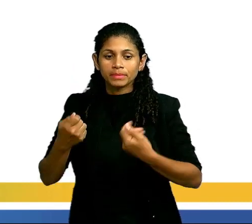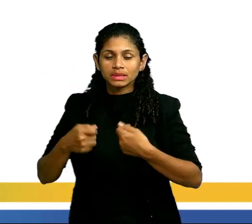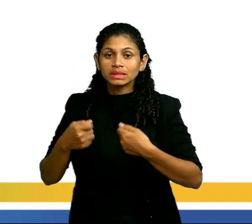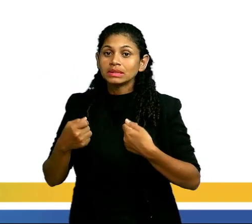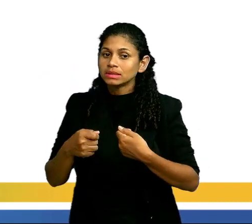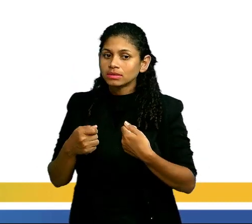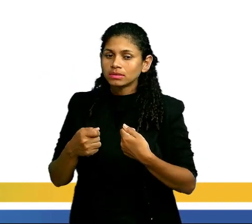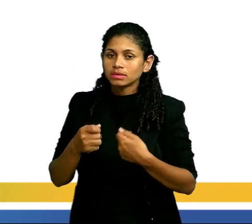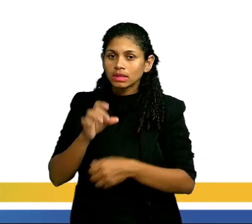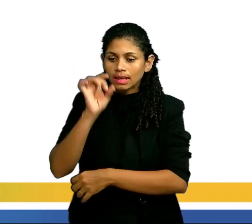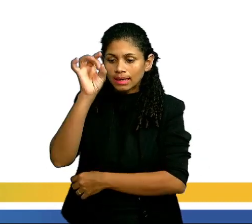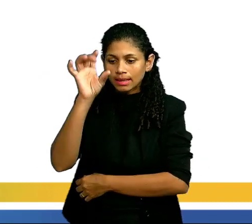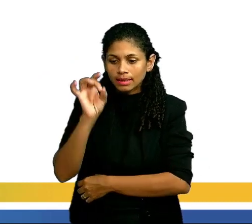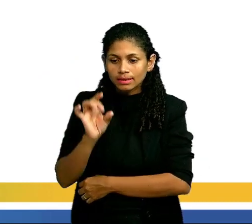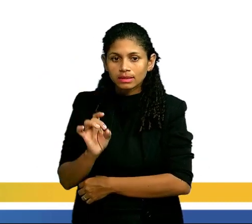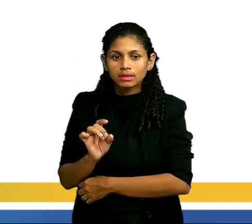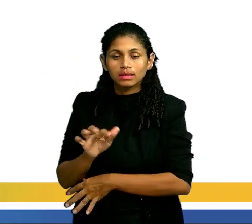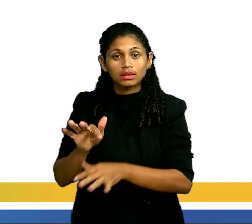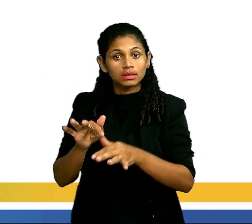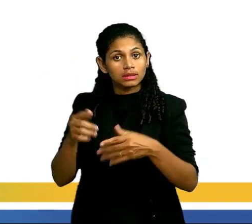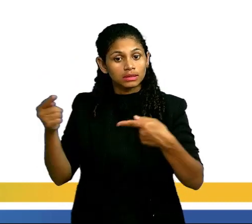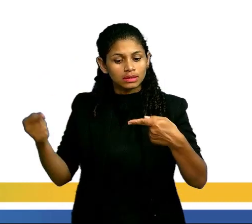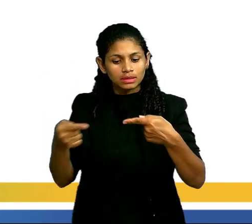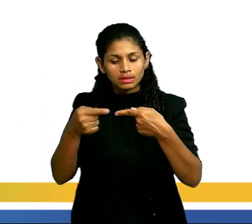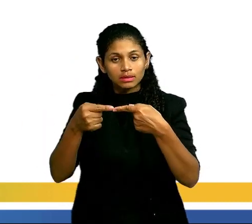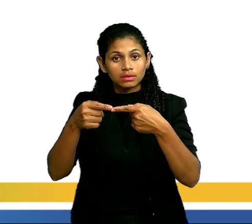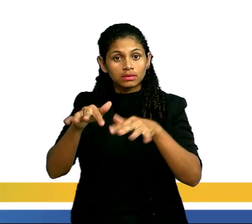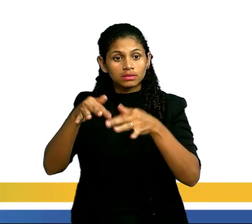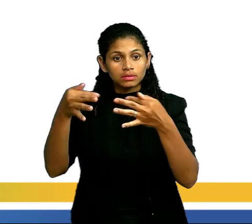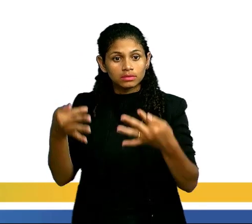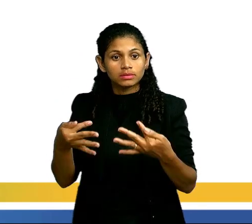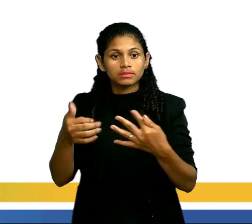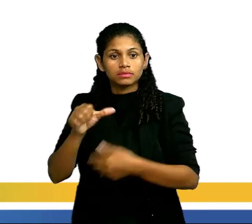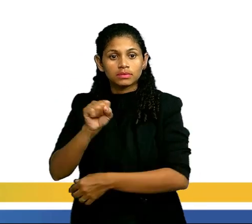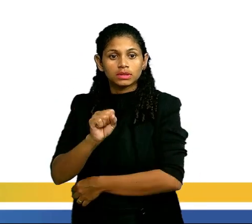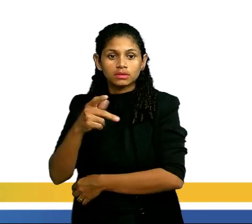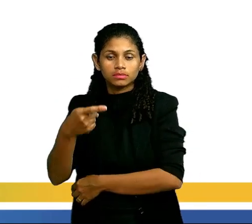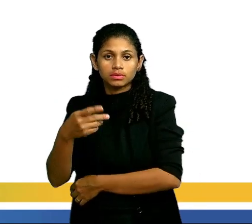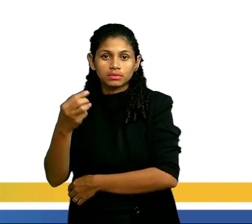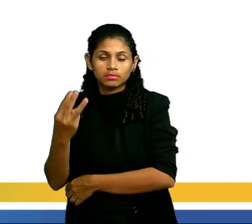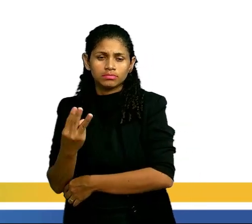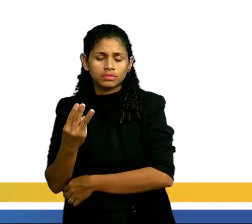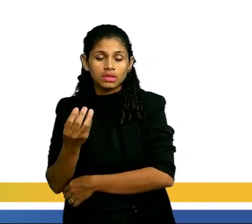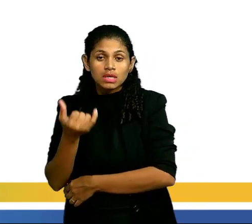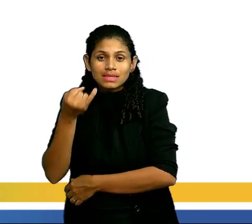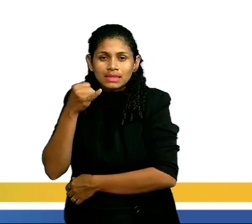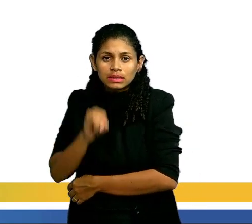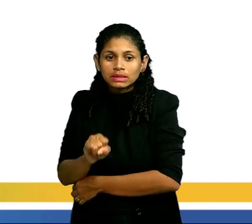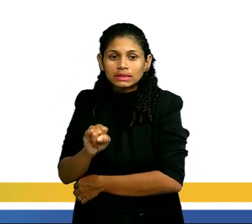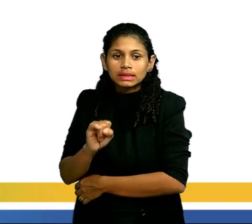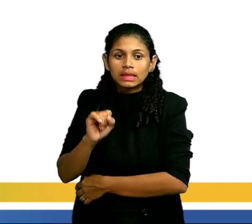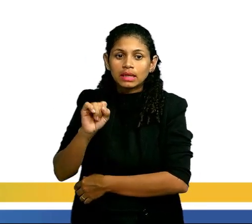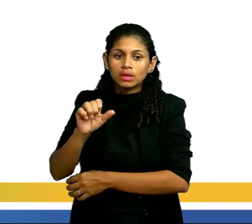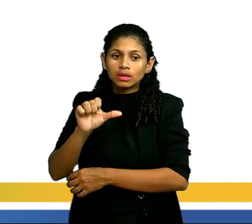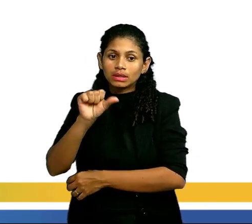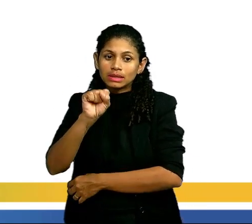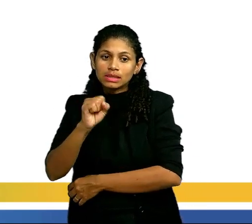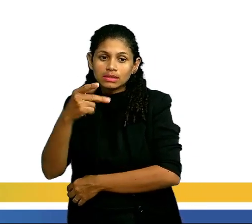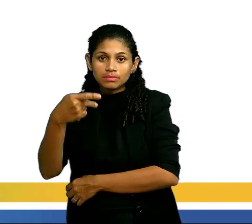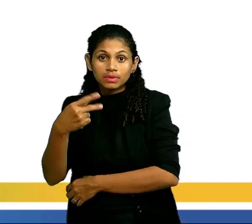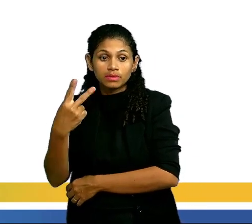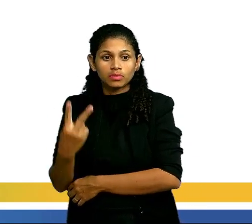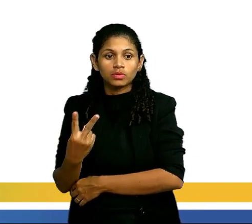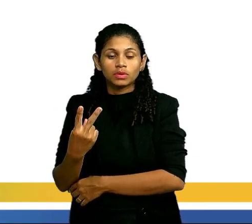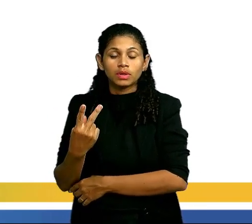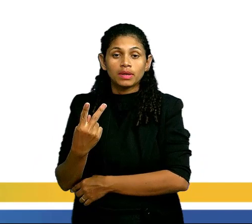cada carbono que faz ligação simples, ele é um carbono sp3. Se ele é um sp2, é porque ele está fazendo uma dupla. Então,